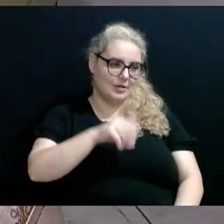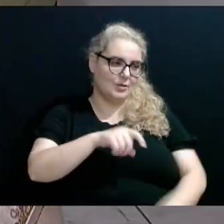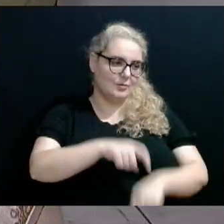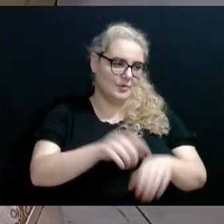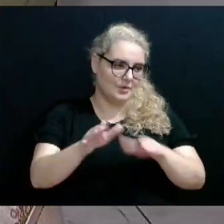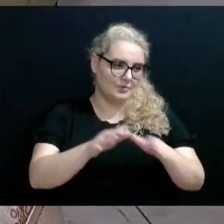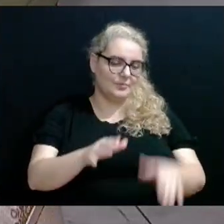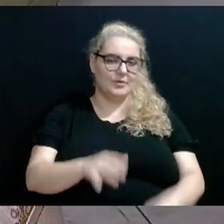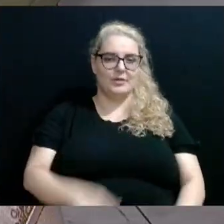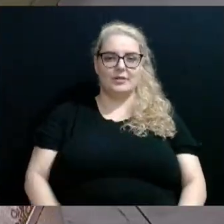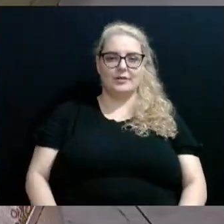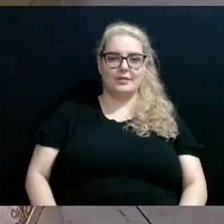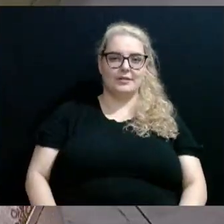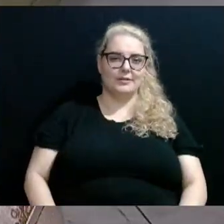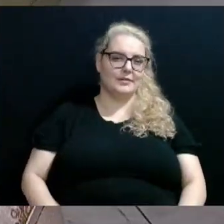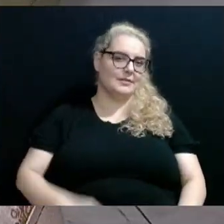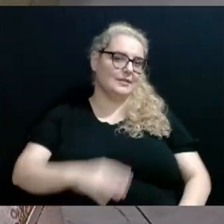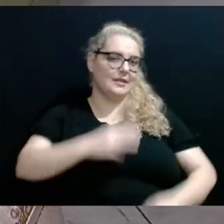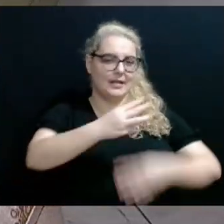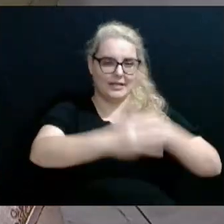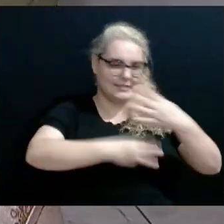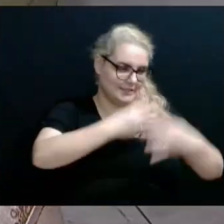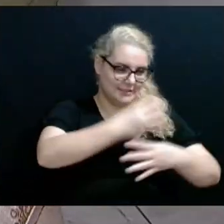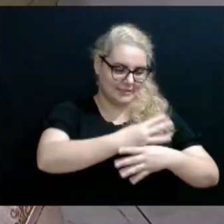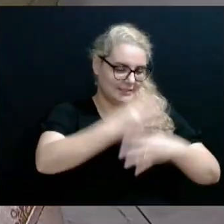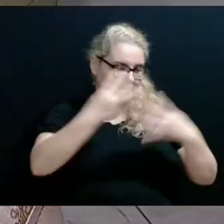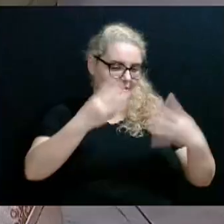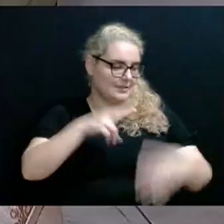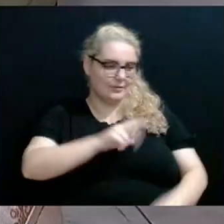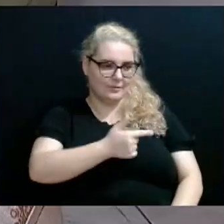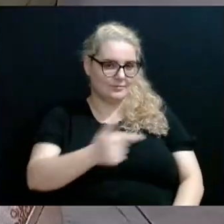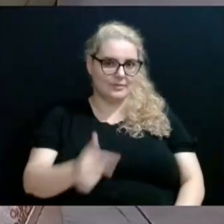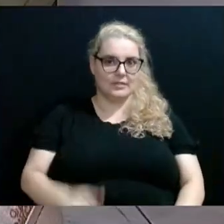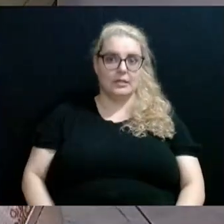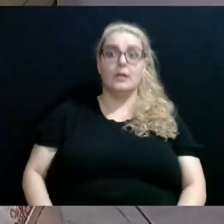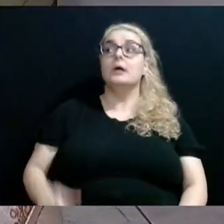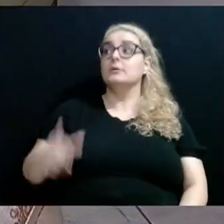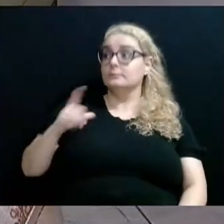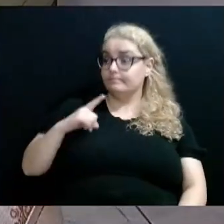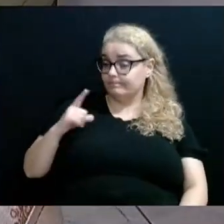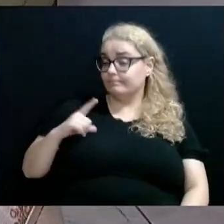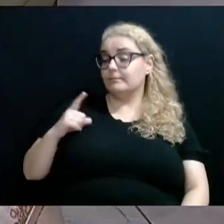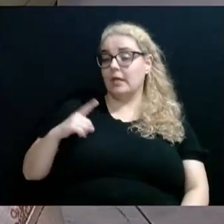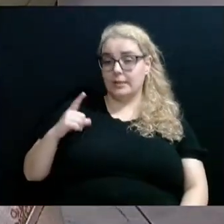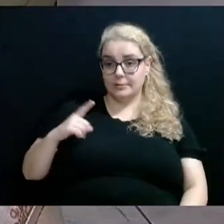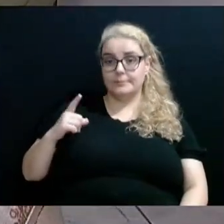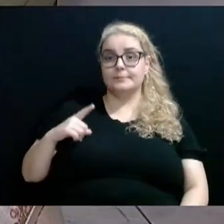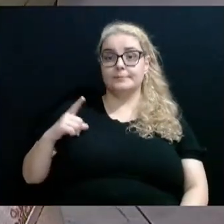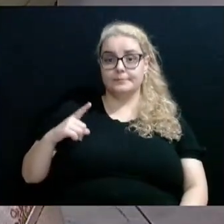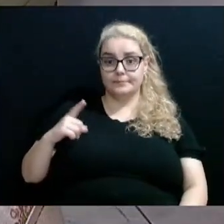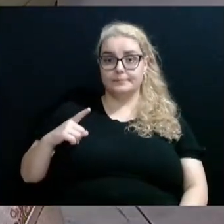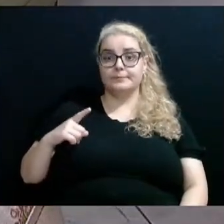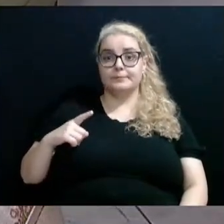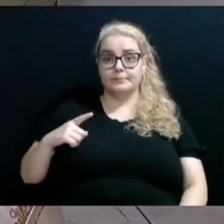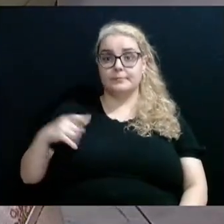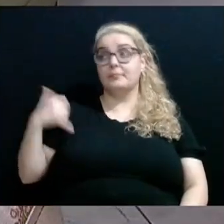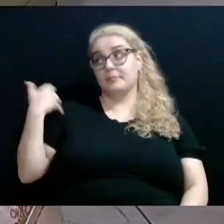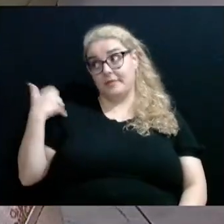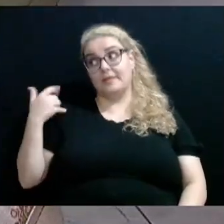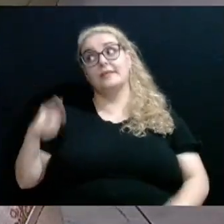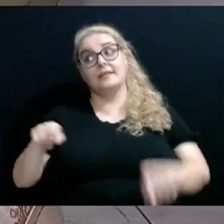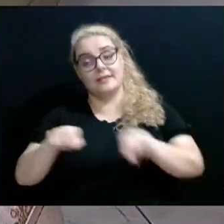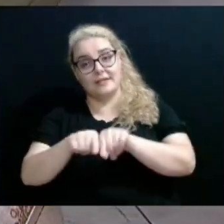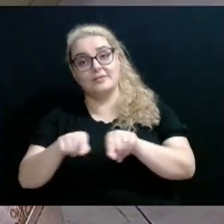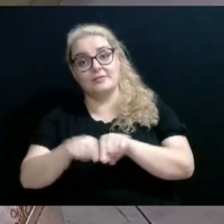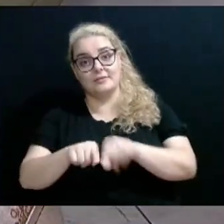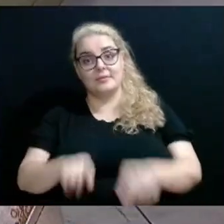aroma da estação. Existe isso ou não? Existe. E tem da idade também, né? Tem